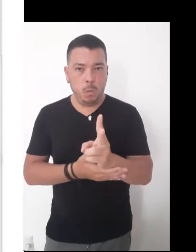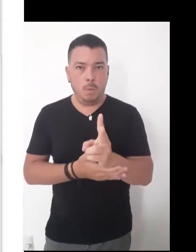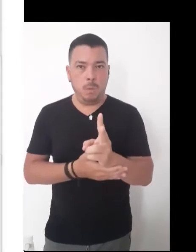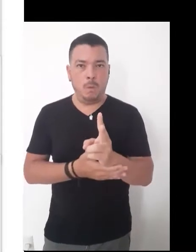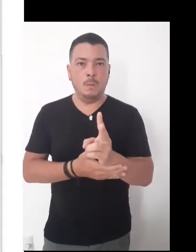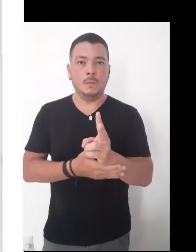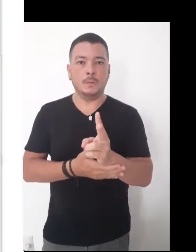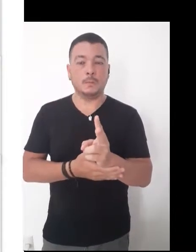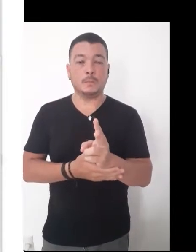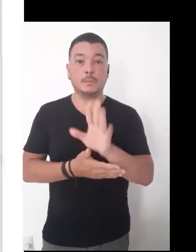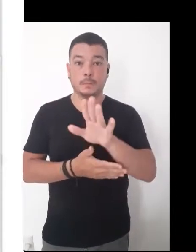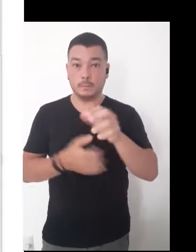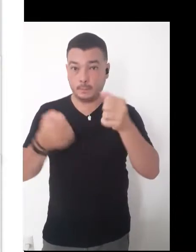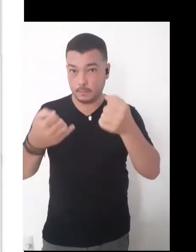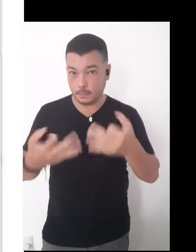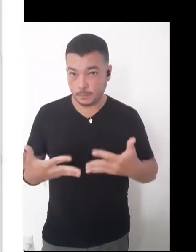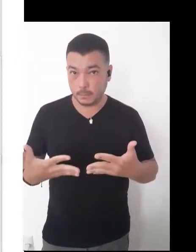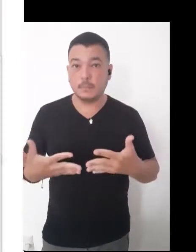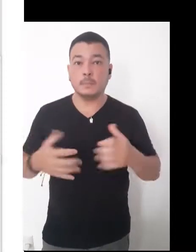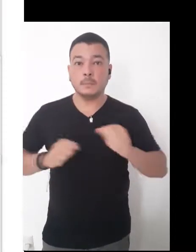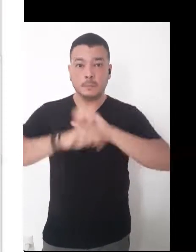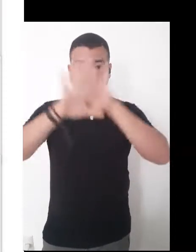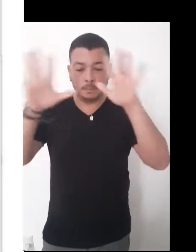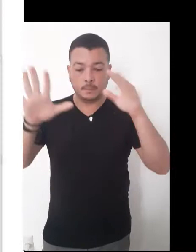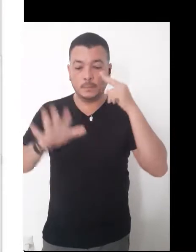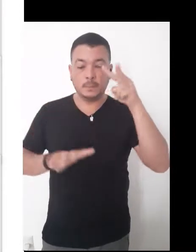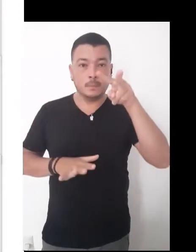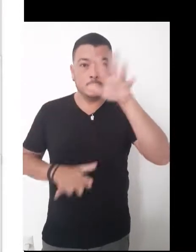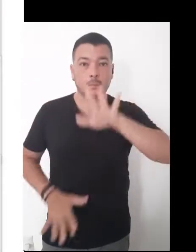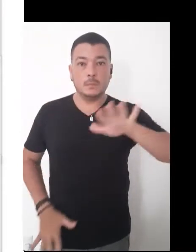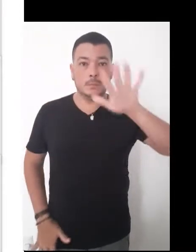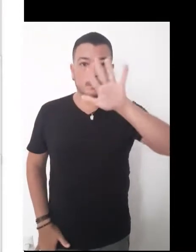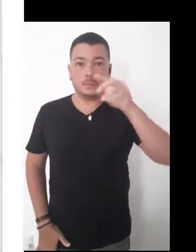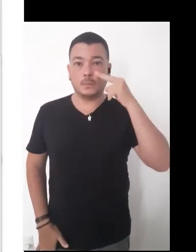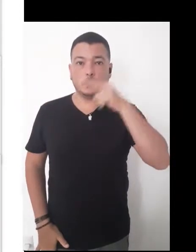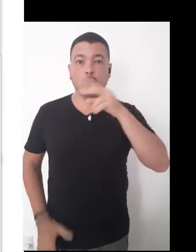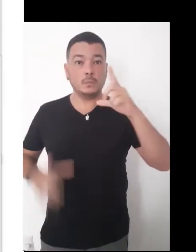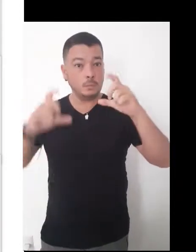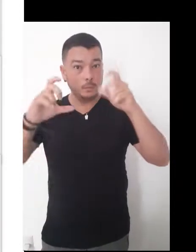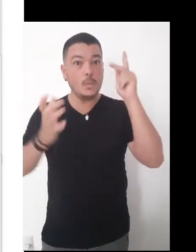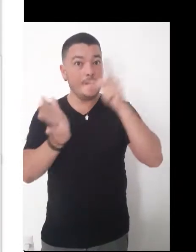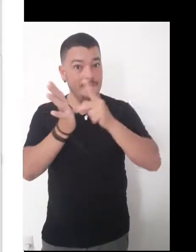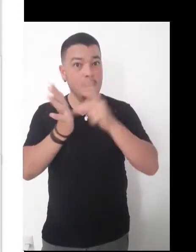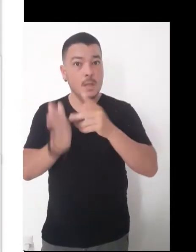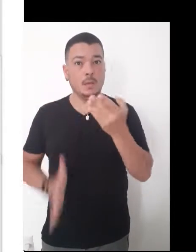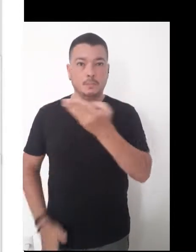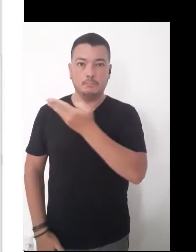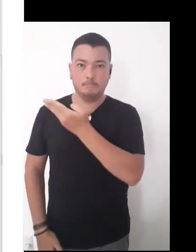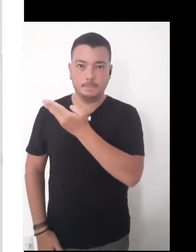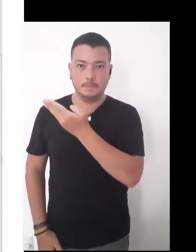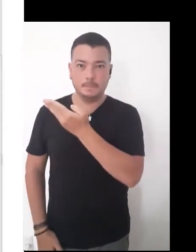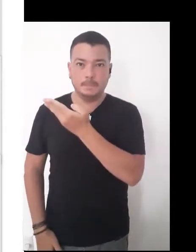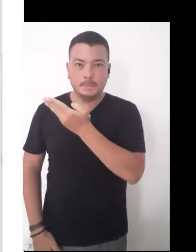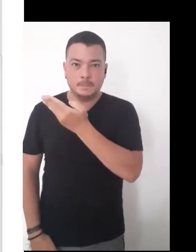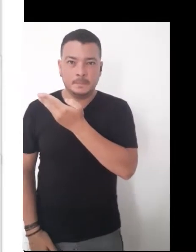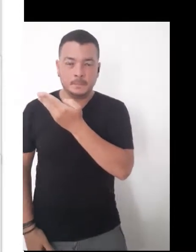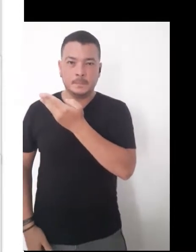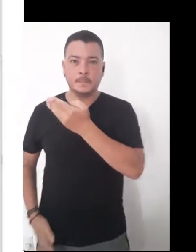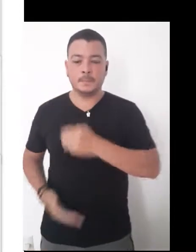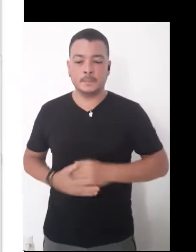aí, só para deixar claro aí, ó, visualmente como é que seria. Aí são fotos reais de versões dessa memória. Então tá aqui em cima,